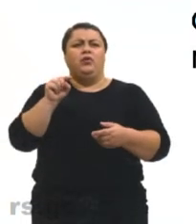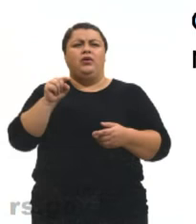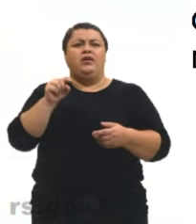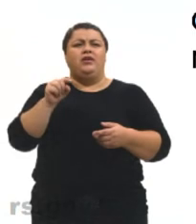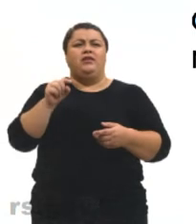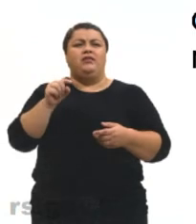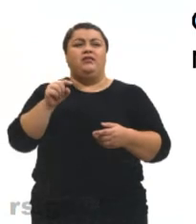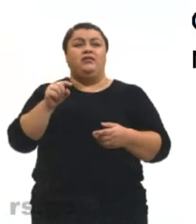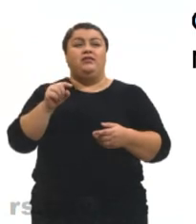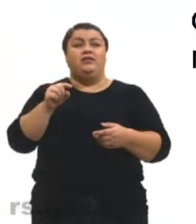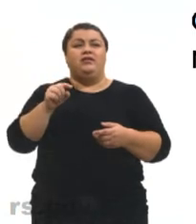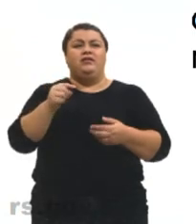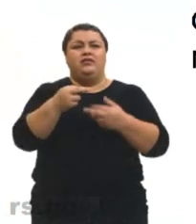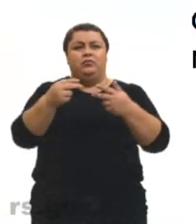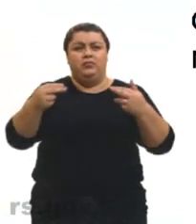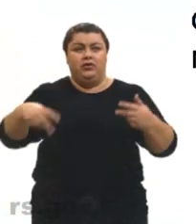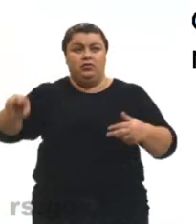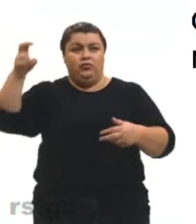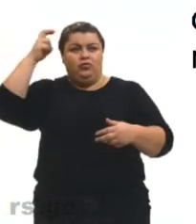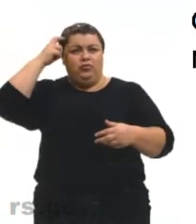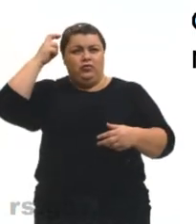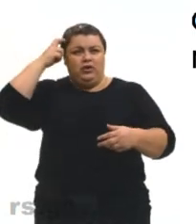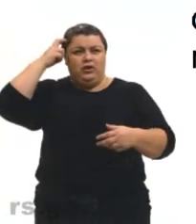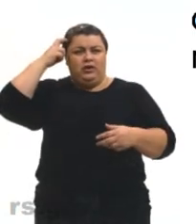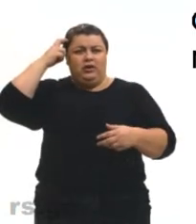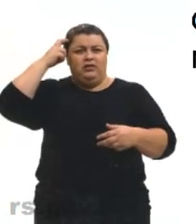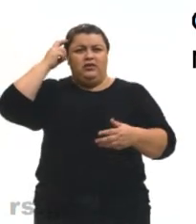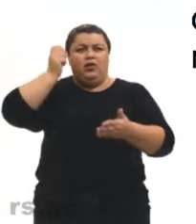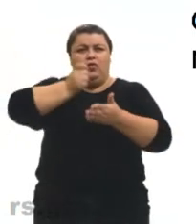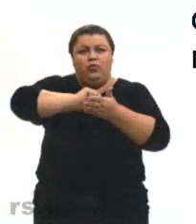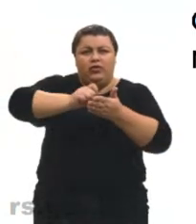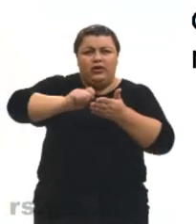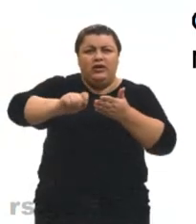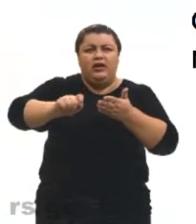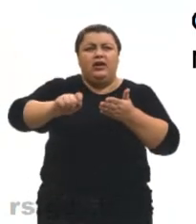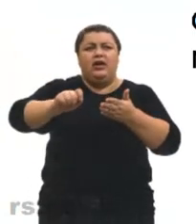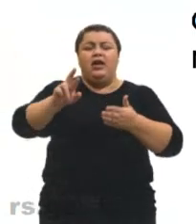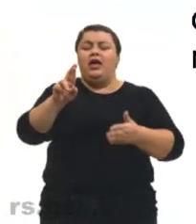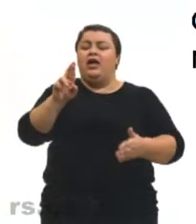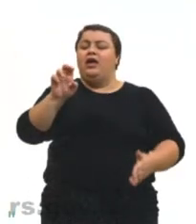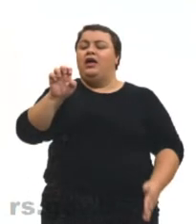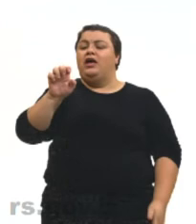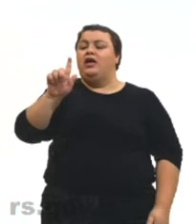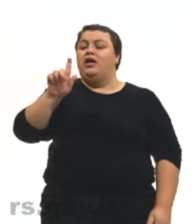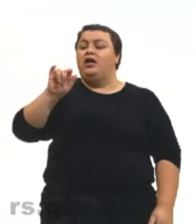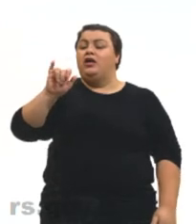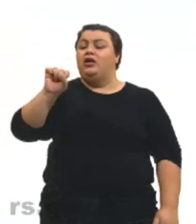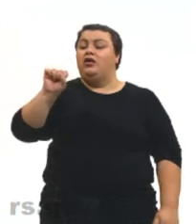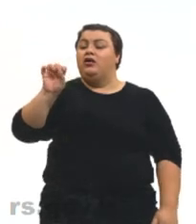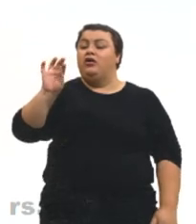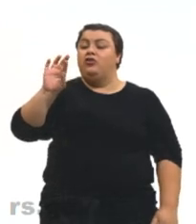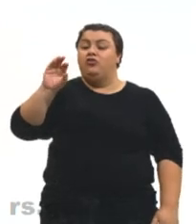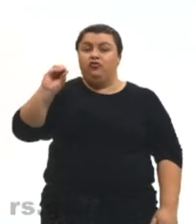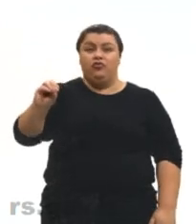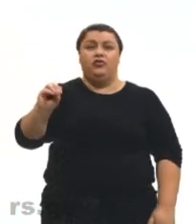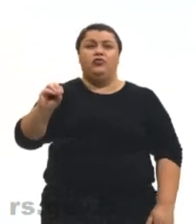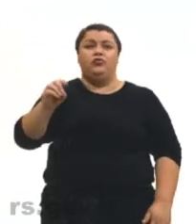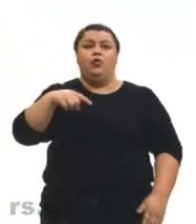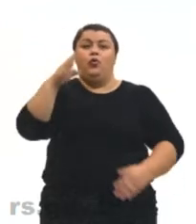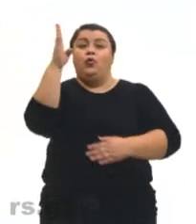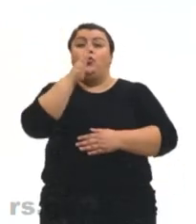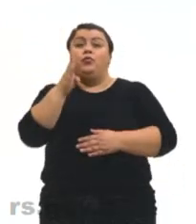esses bens culturais que sofrem o registro né e o Brasil tem uma diversidade muito grande de patrimônio imaterial